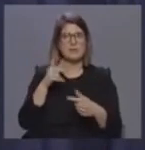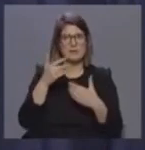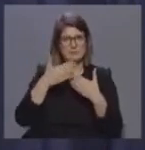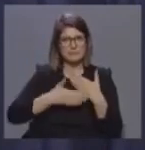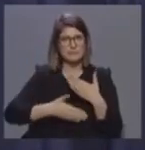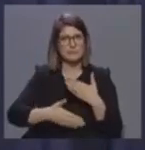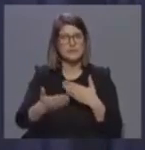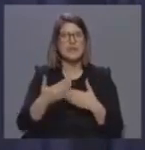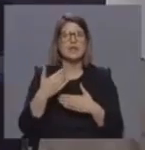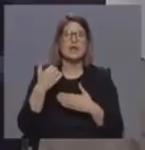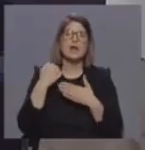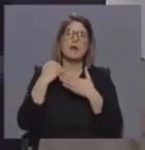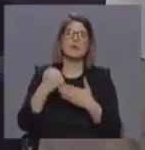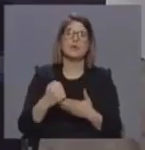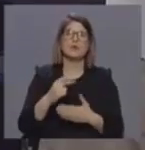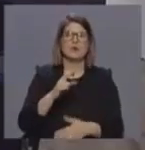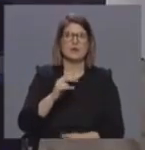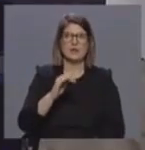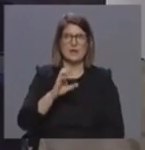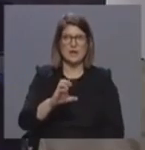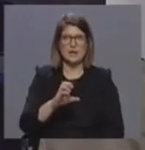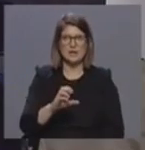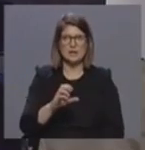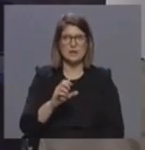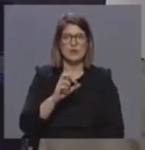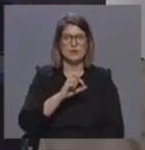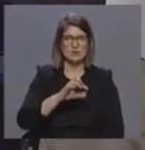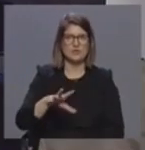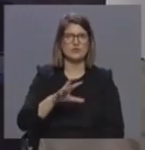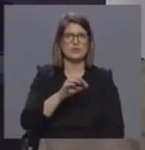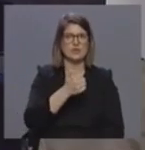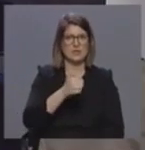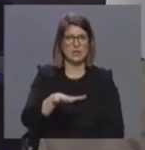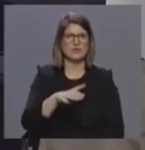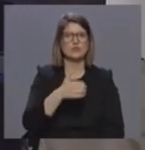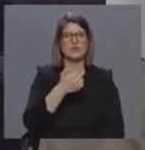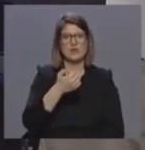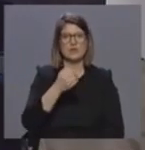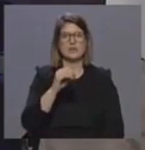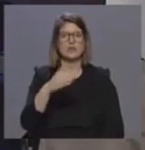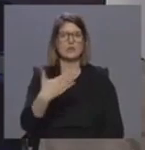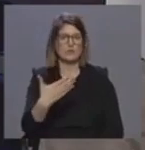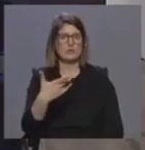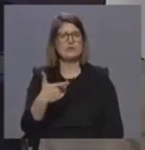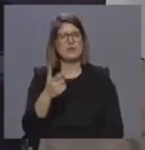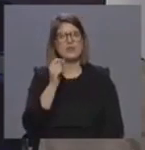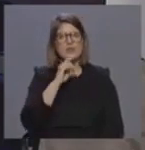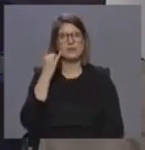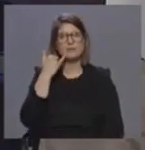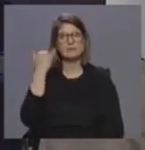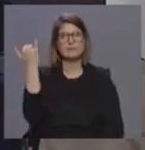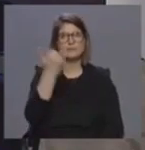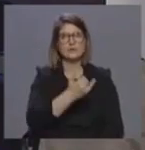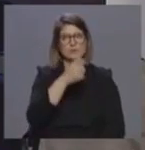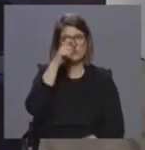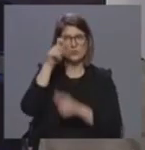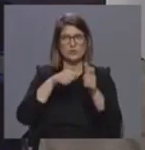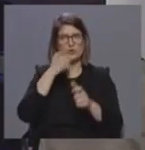a linha de apoio da REAC 800 500 501 estará à disposição dos açorianos.